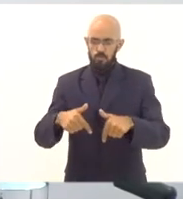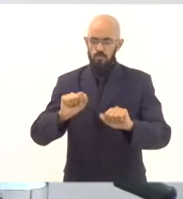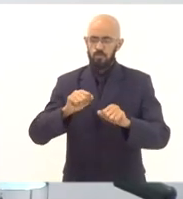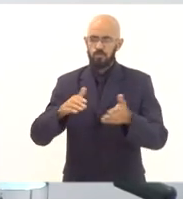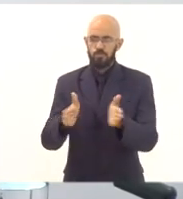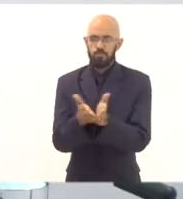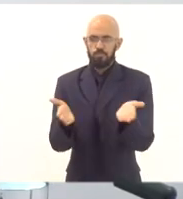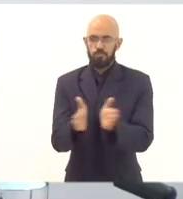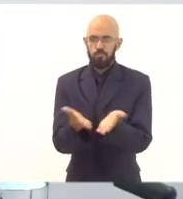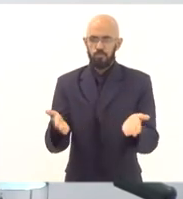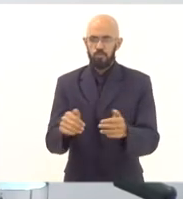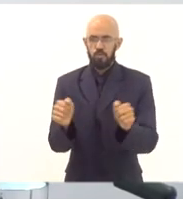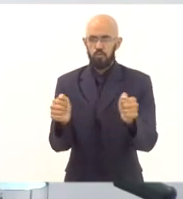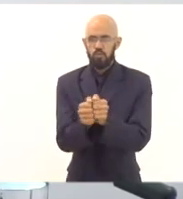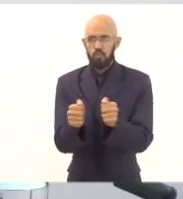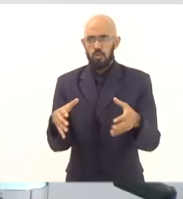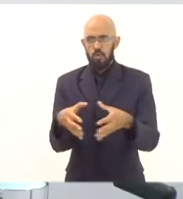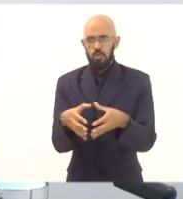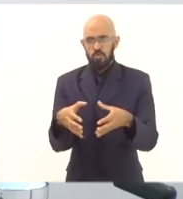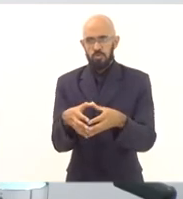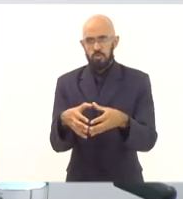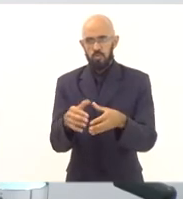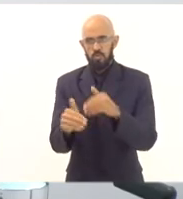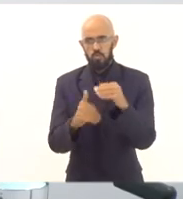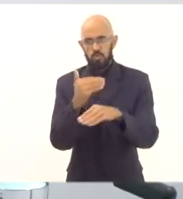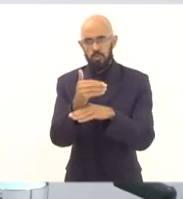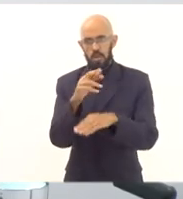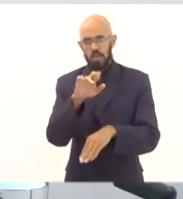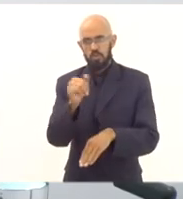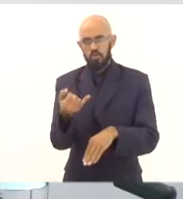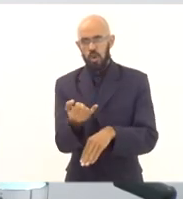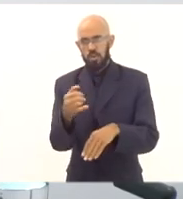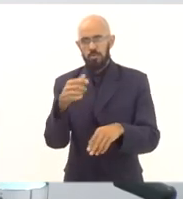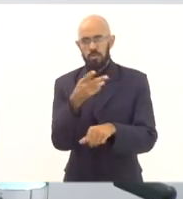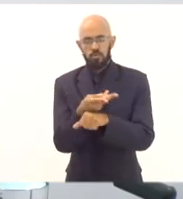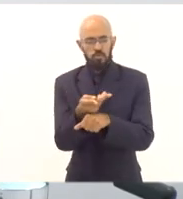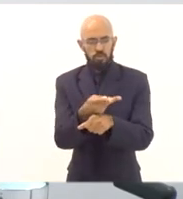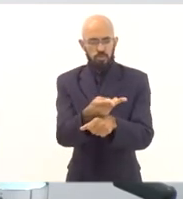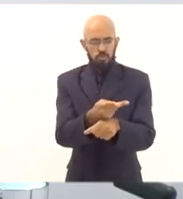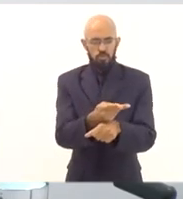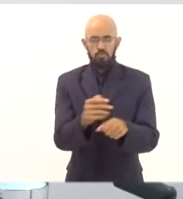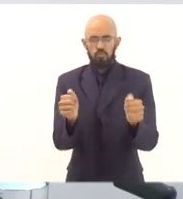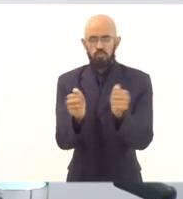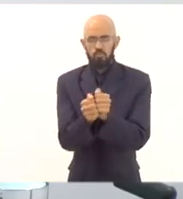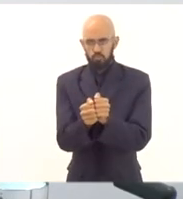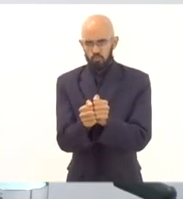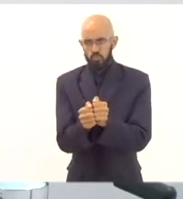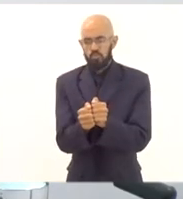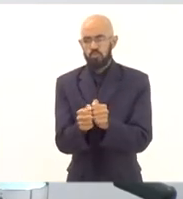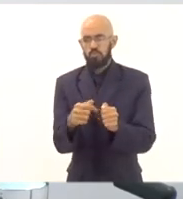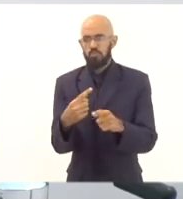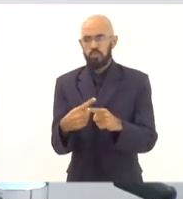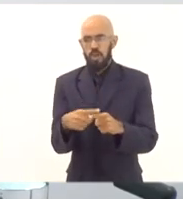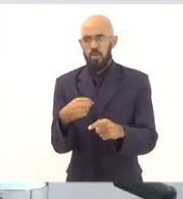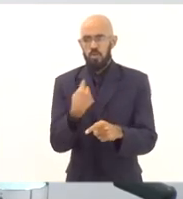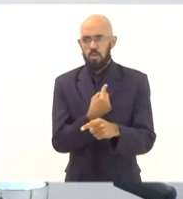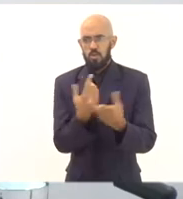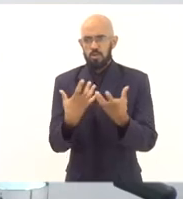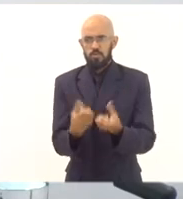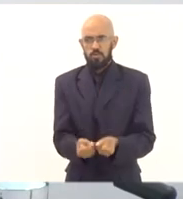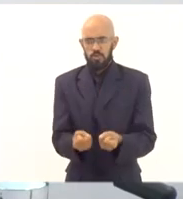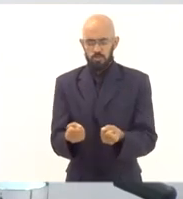a comissão do super RJ para que a gente possa fazer essa busca ativa juntos porque a gente tem recebido